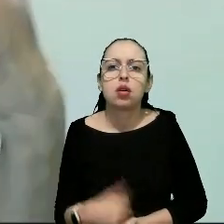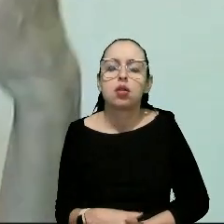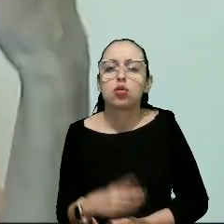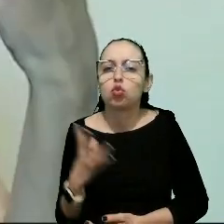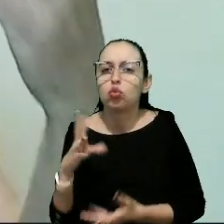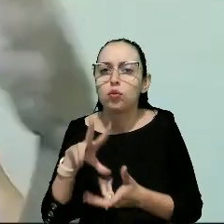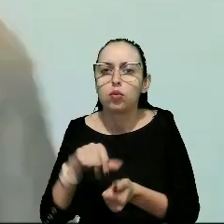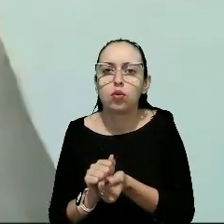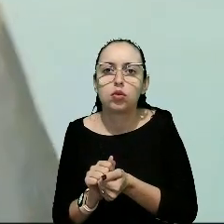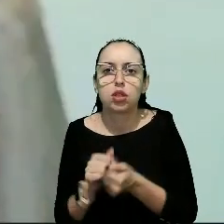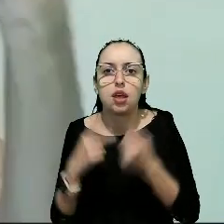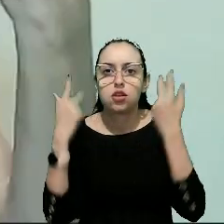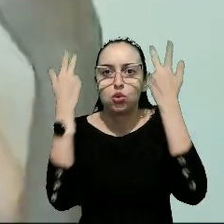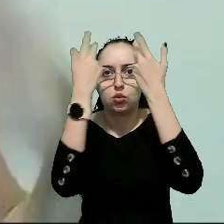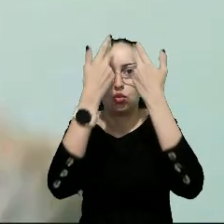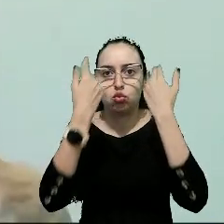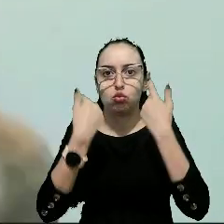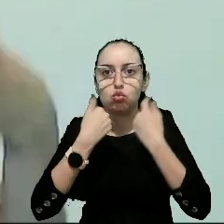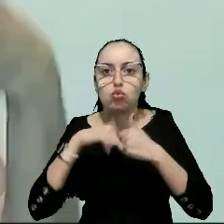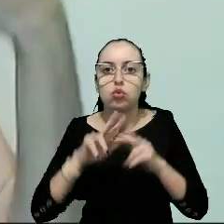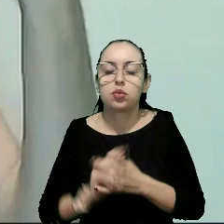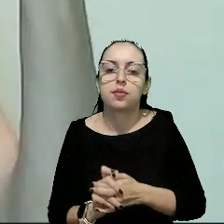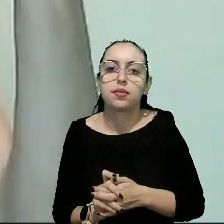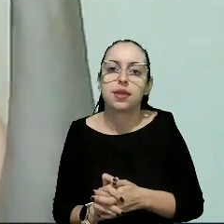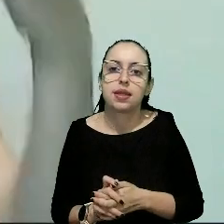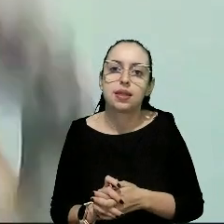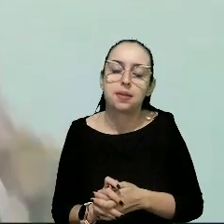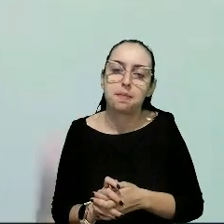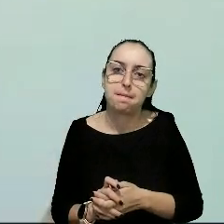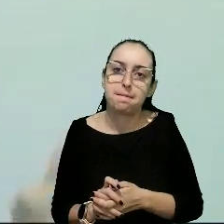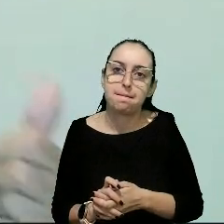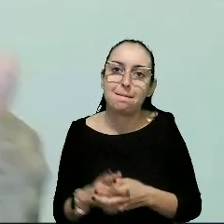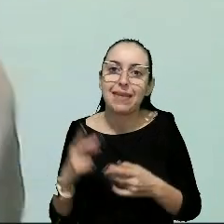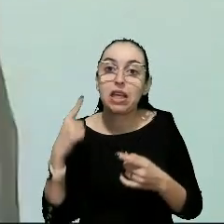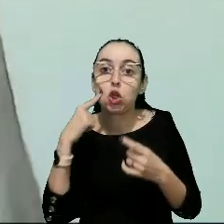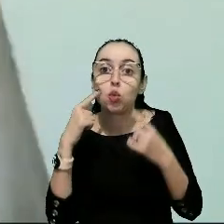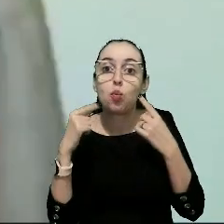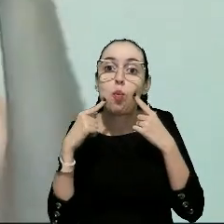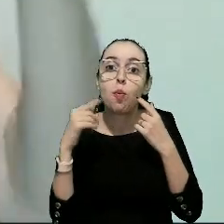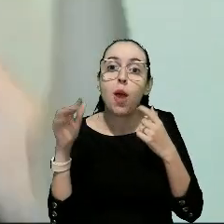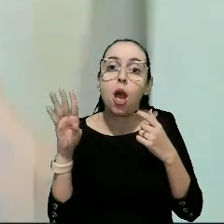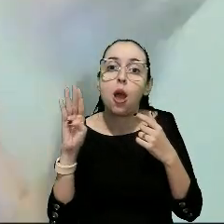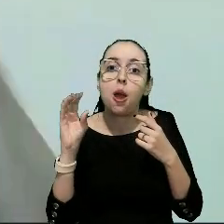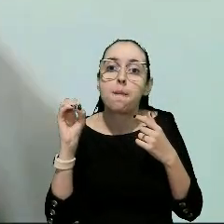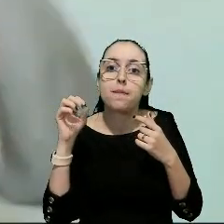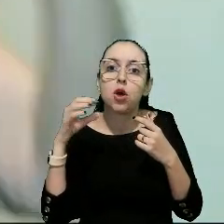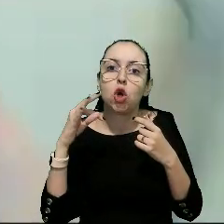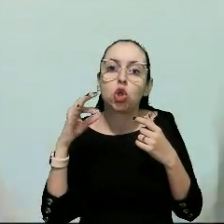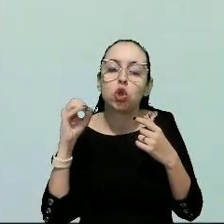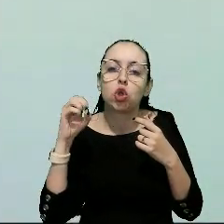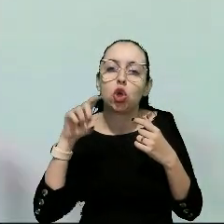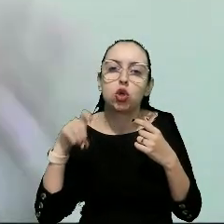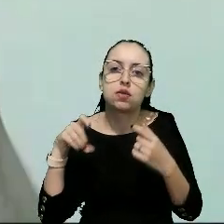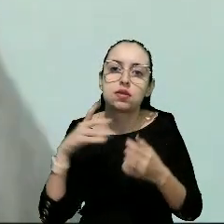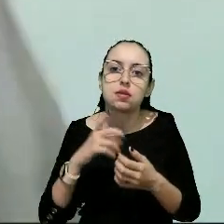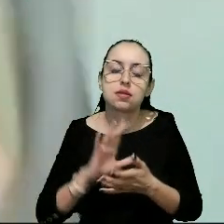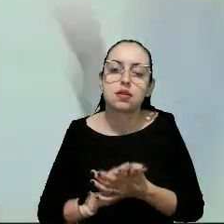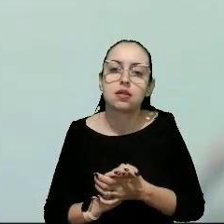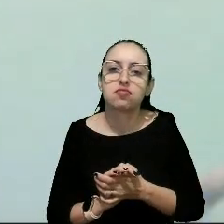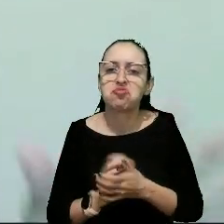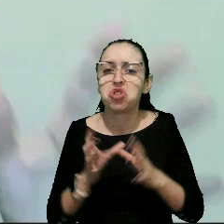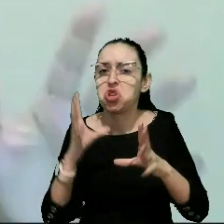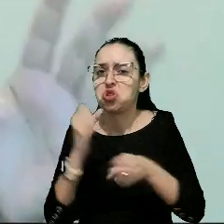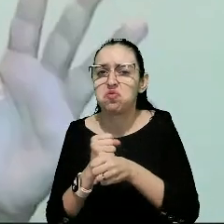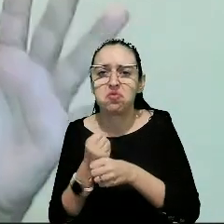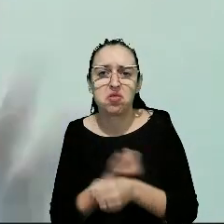mundo de cirurgia plástica estética, de botox, nem vou entrar nesses dados, a não